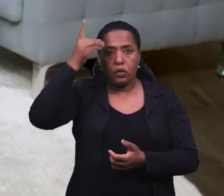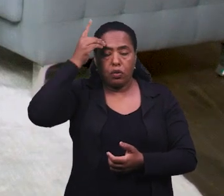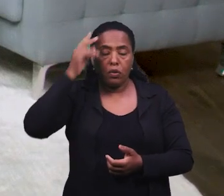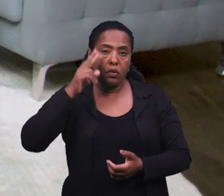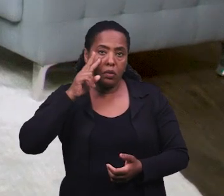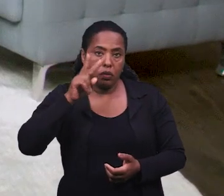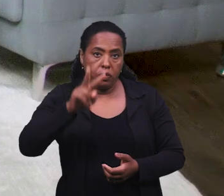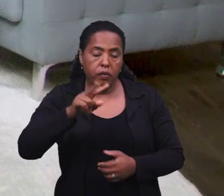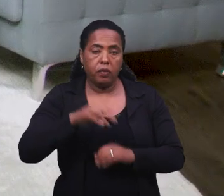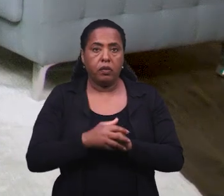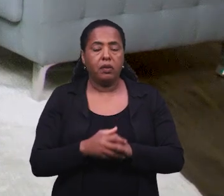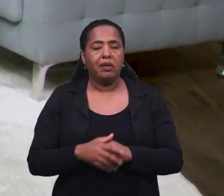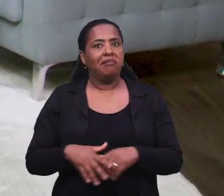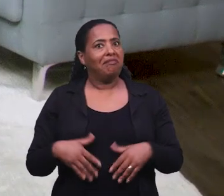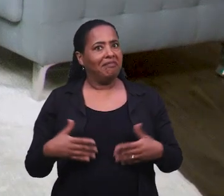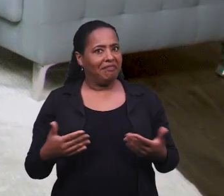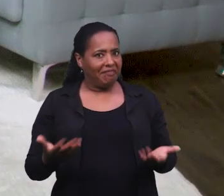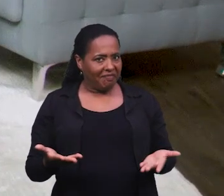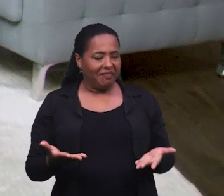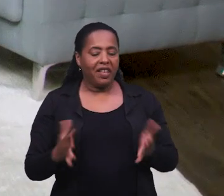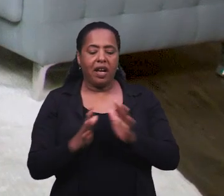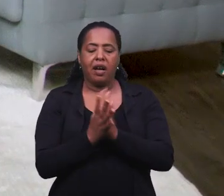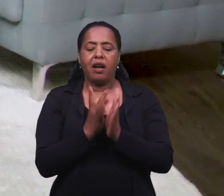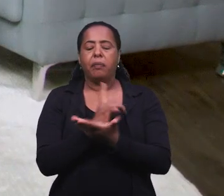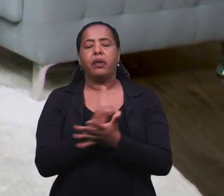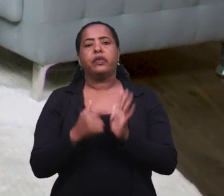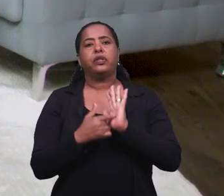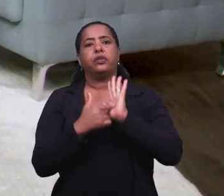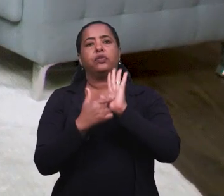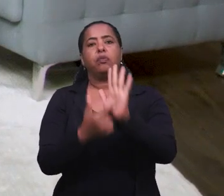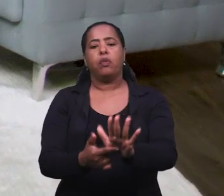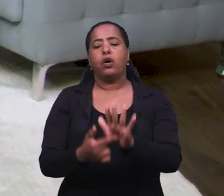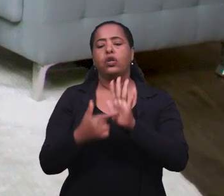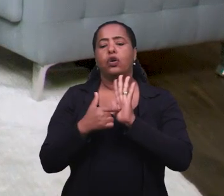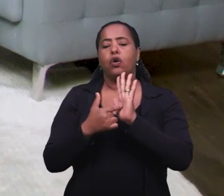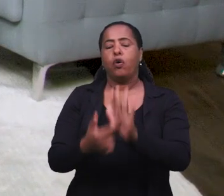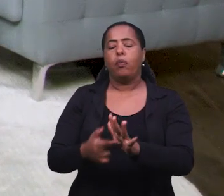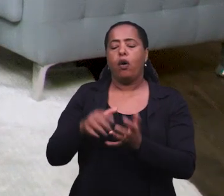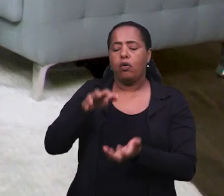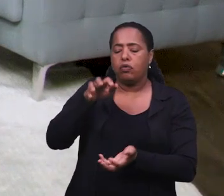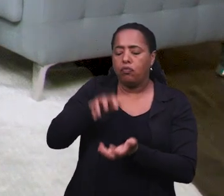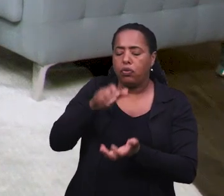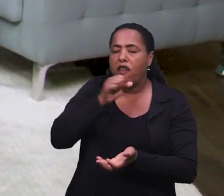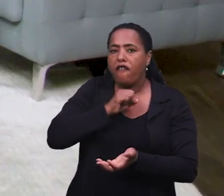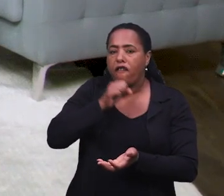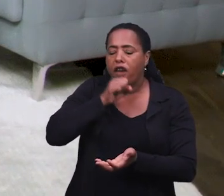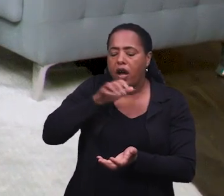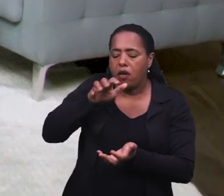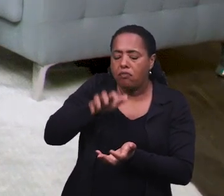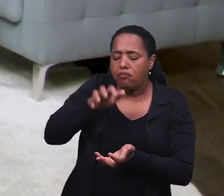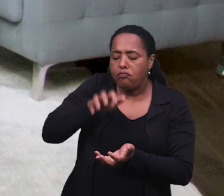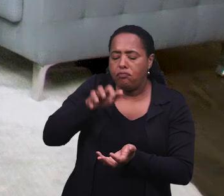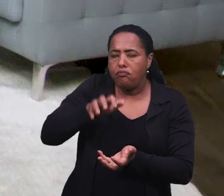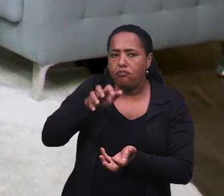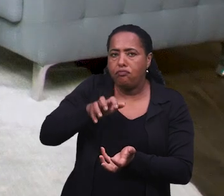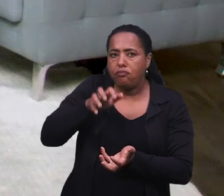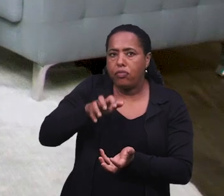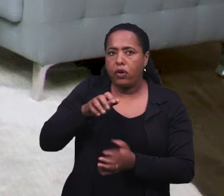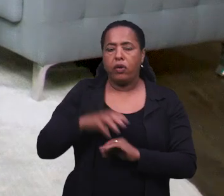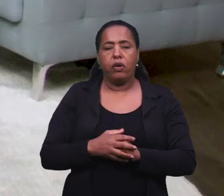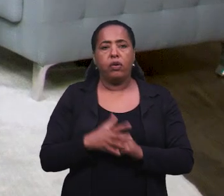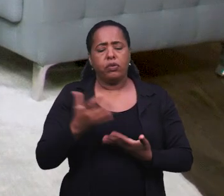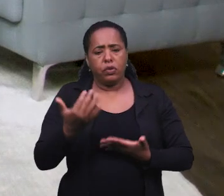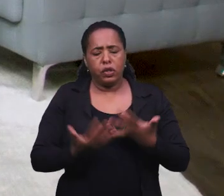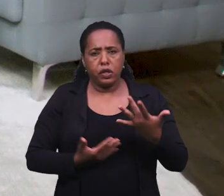pensa-se assim, apenas os dons espirituais. E quando fala dos dons espirituais, muita gente só associa aos dons de